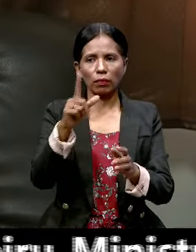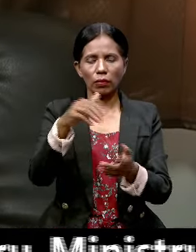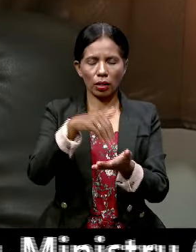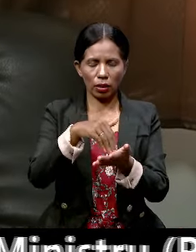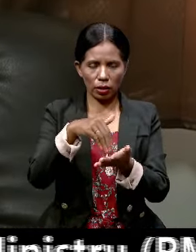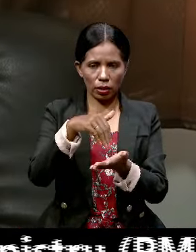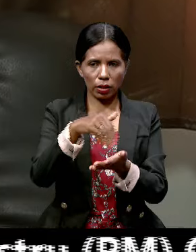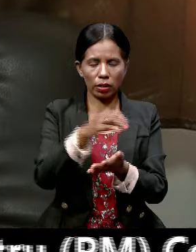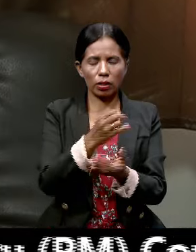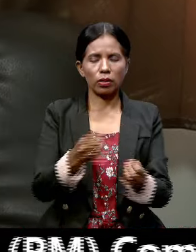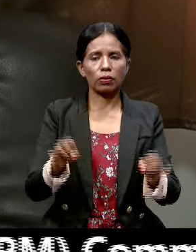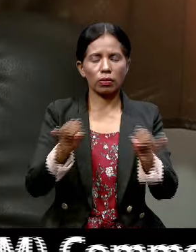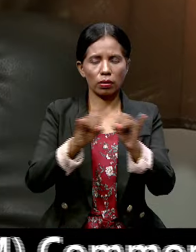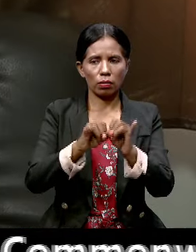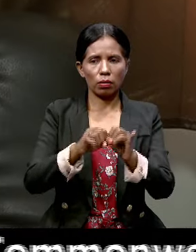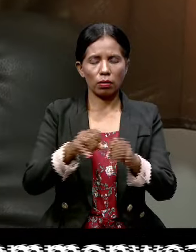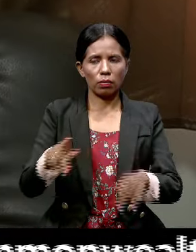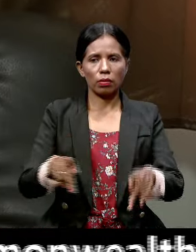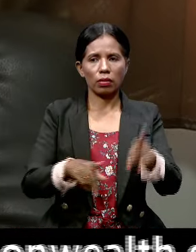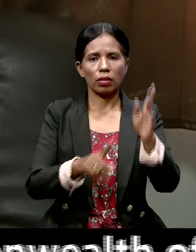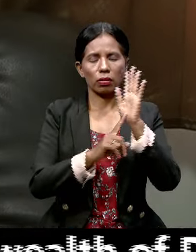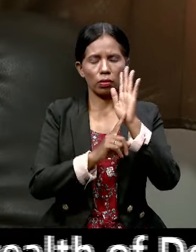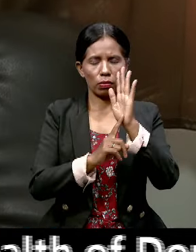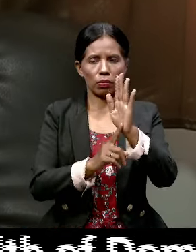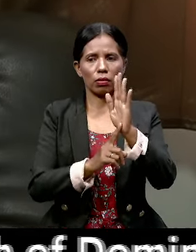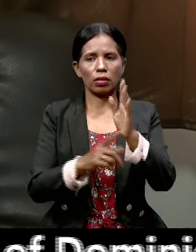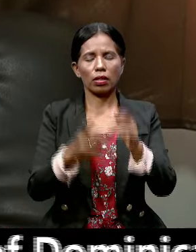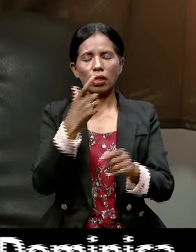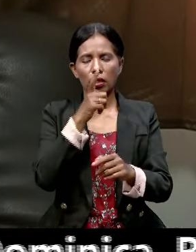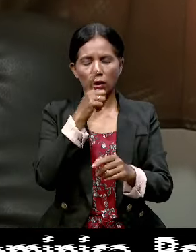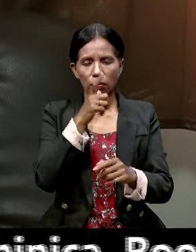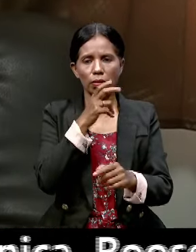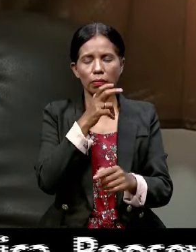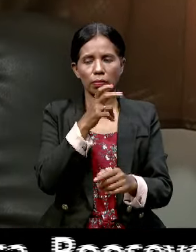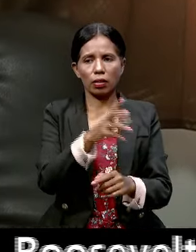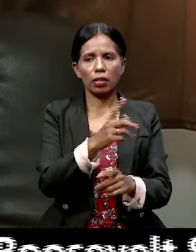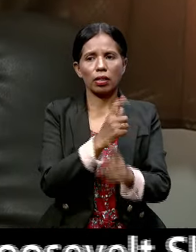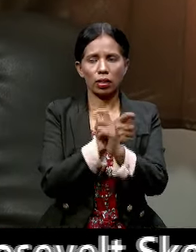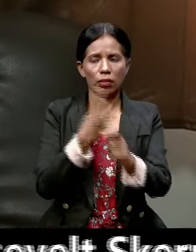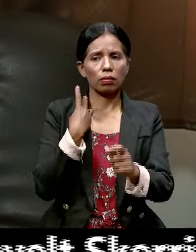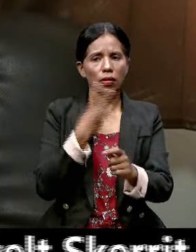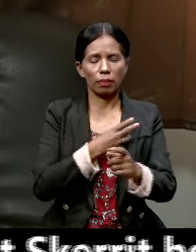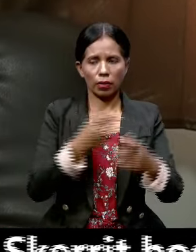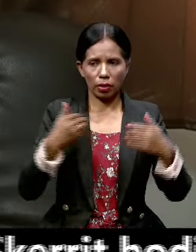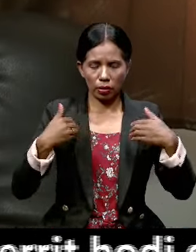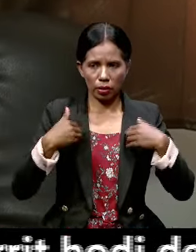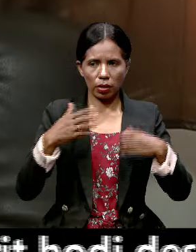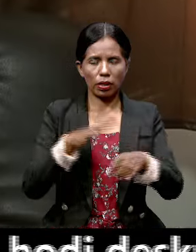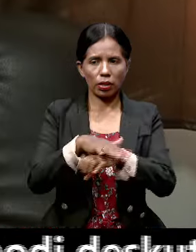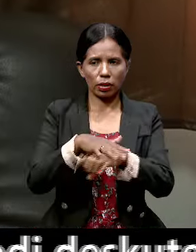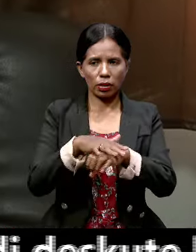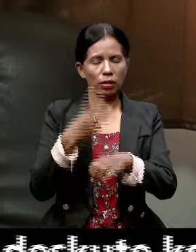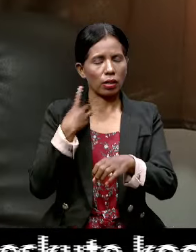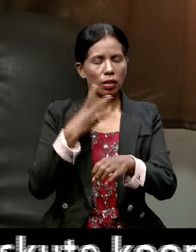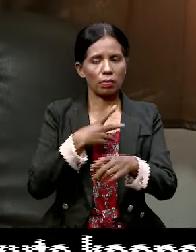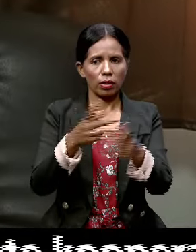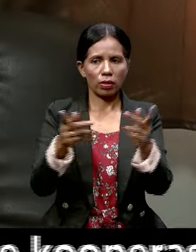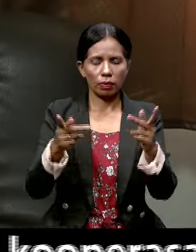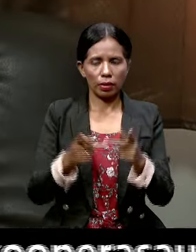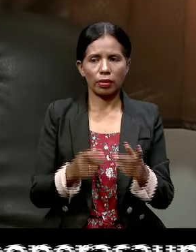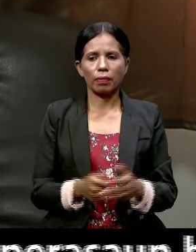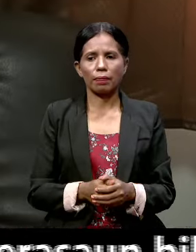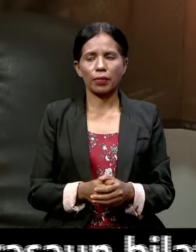pública sai ane san promotor ba língua oficial né te tu mos amiga inglês mos amia centro né